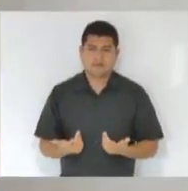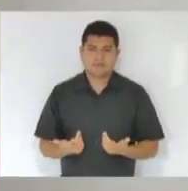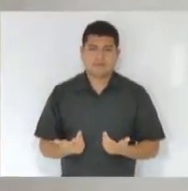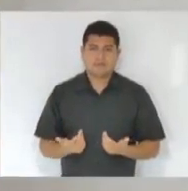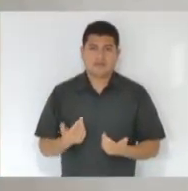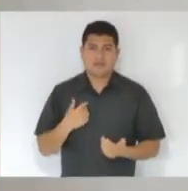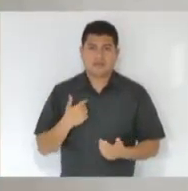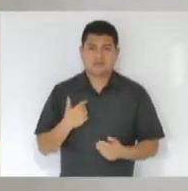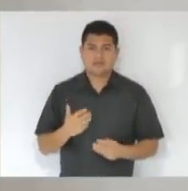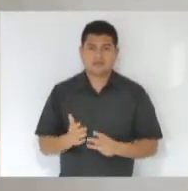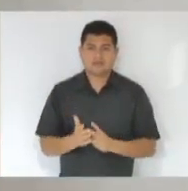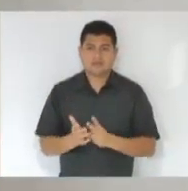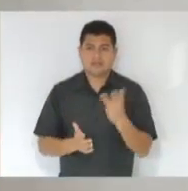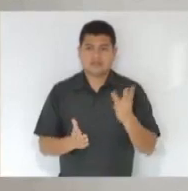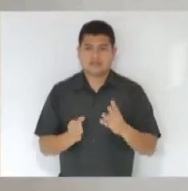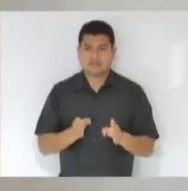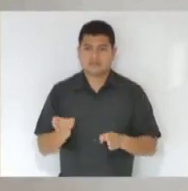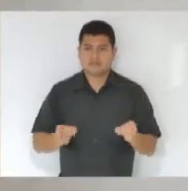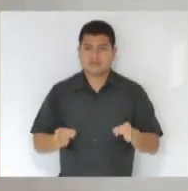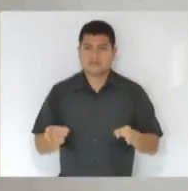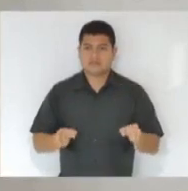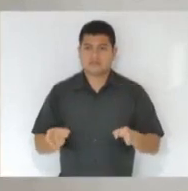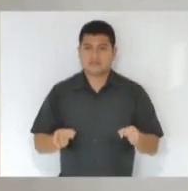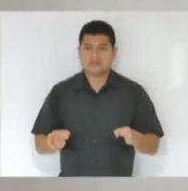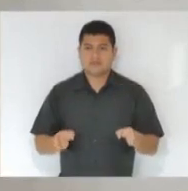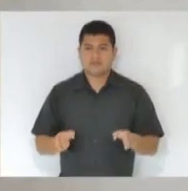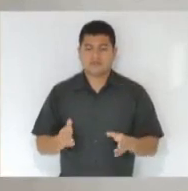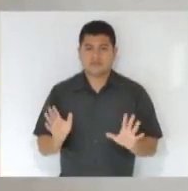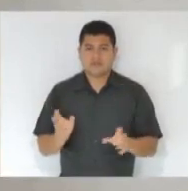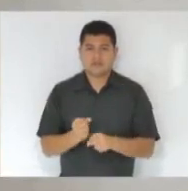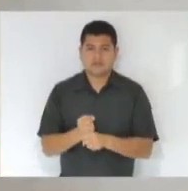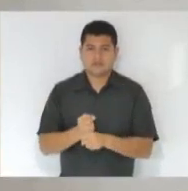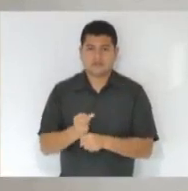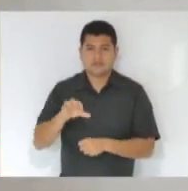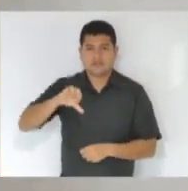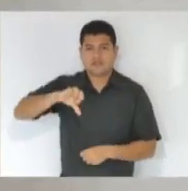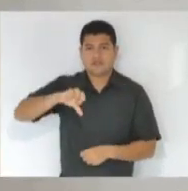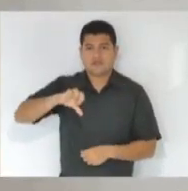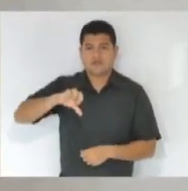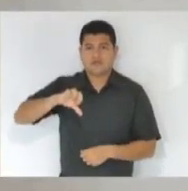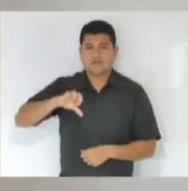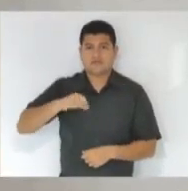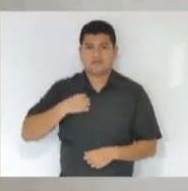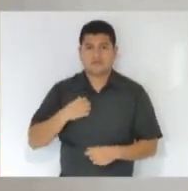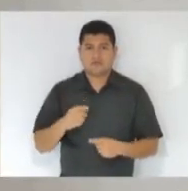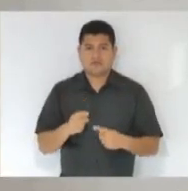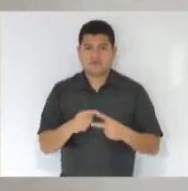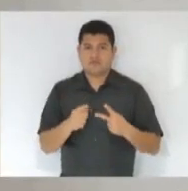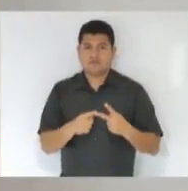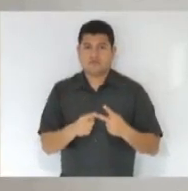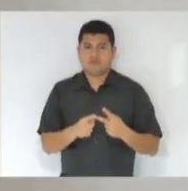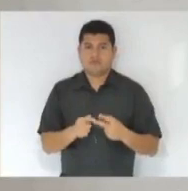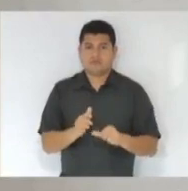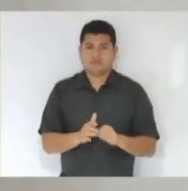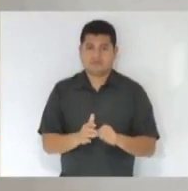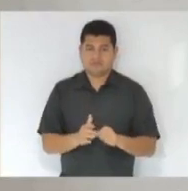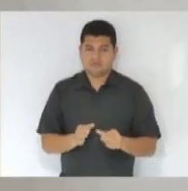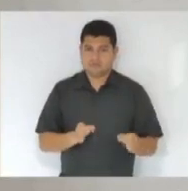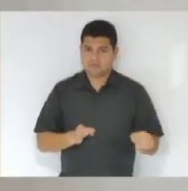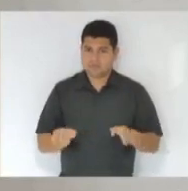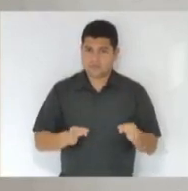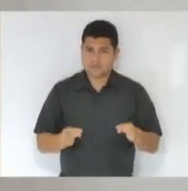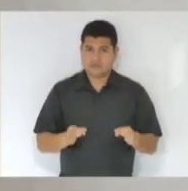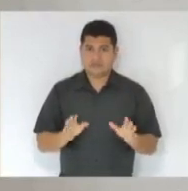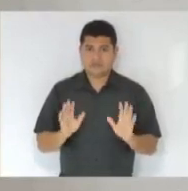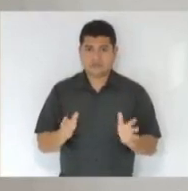terceiro mandato, vamos para 9 anos, os 2 primeiros mandatos, praticamente, para